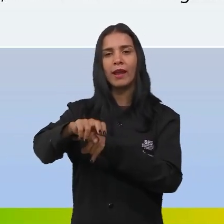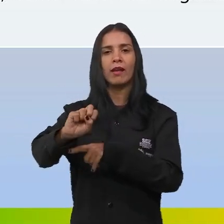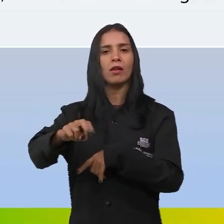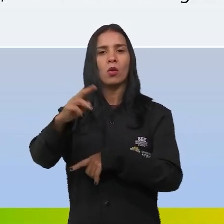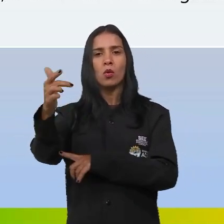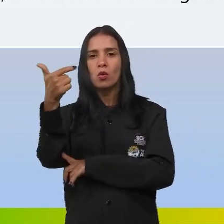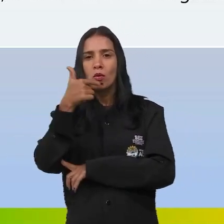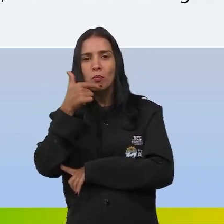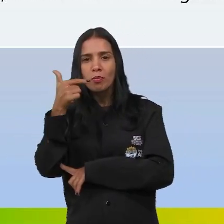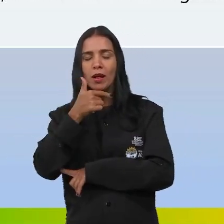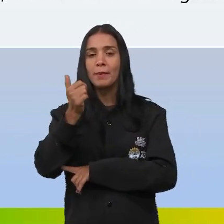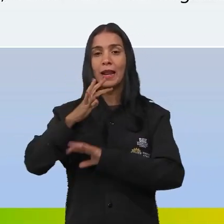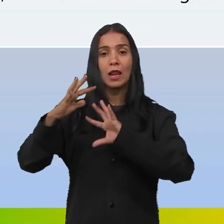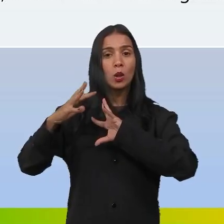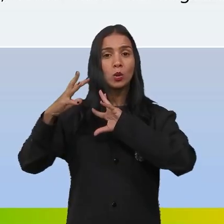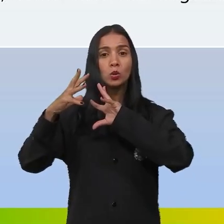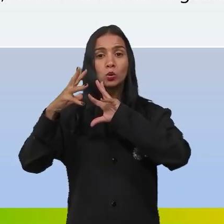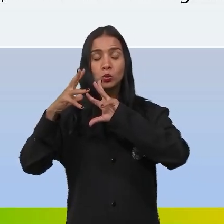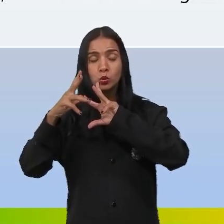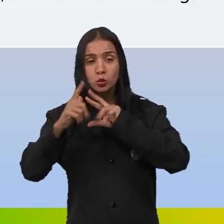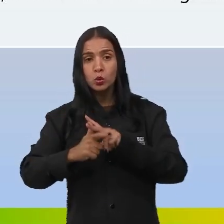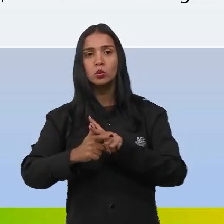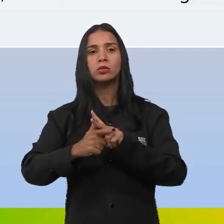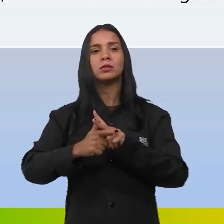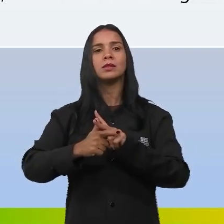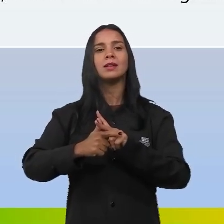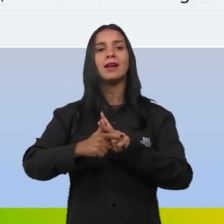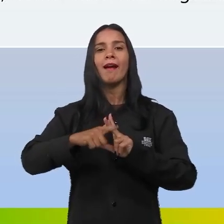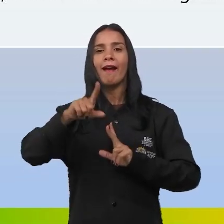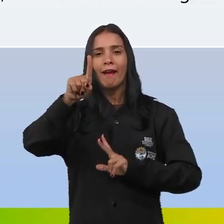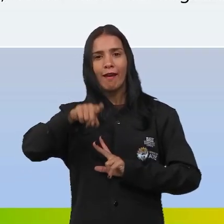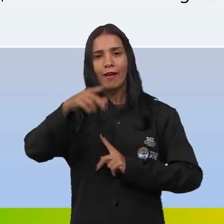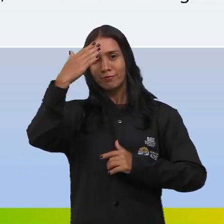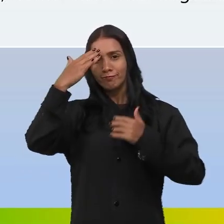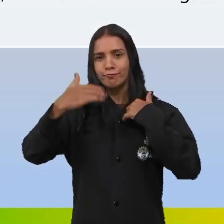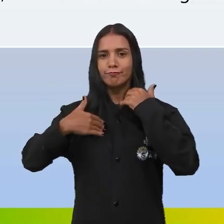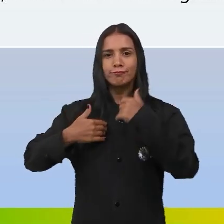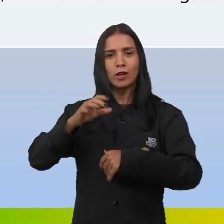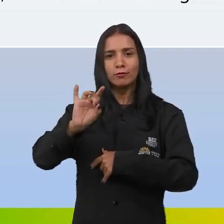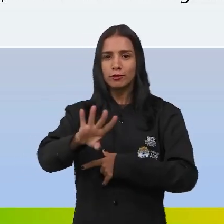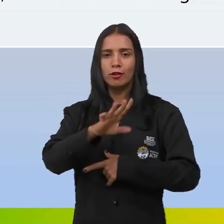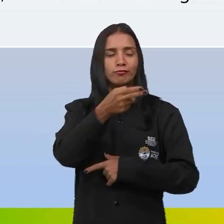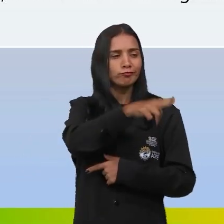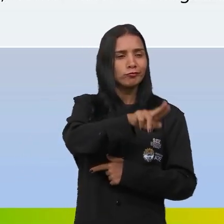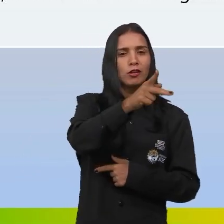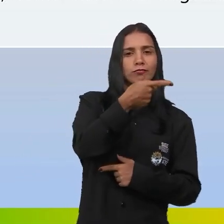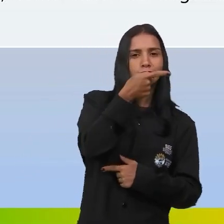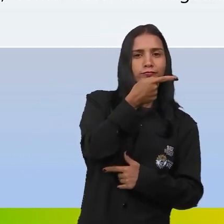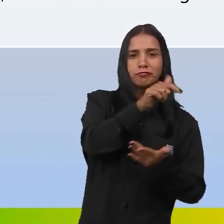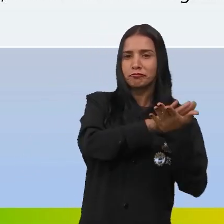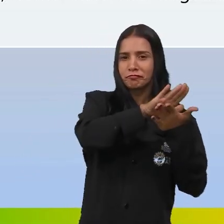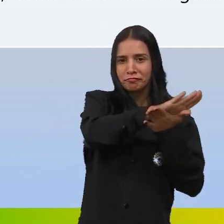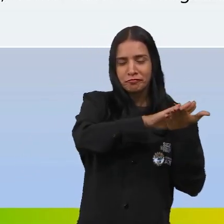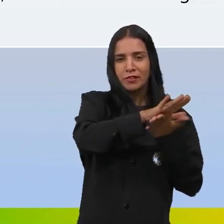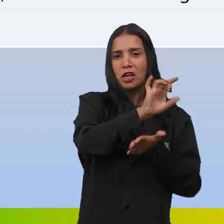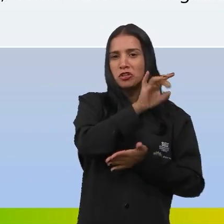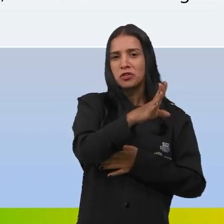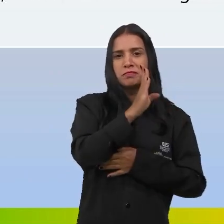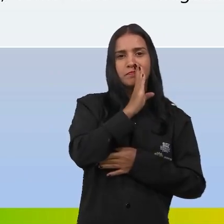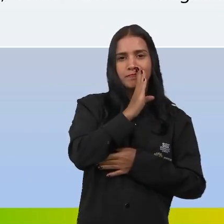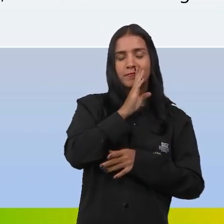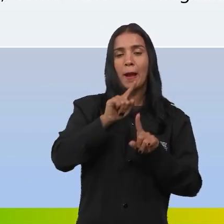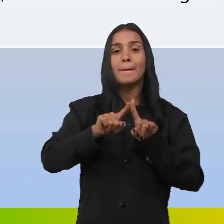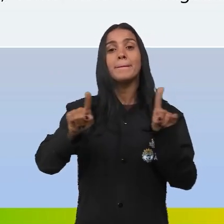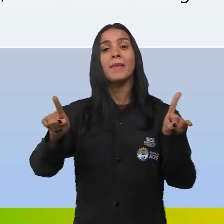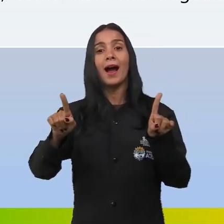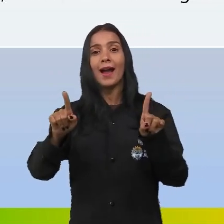humorísticas, elas quase sempre não têm uso da fala, né, do verbal mesmo,